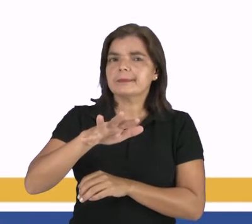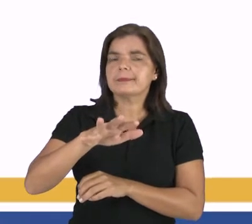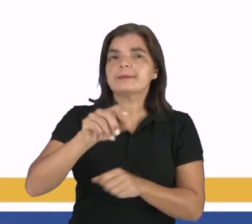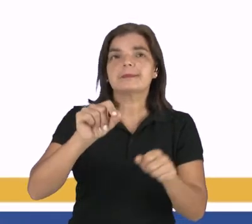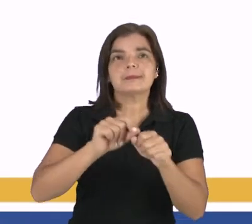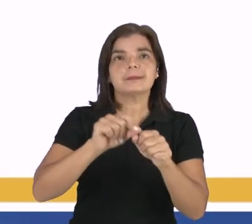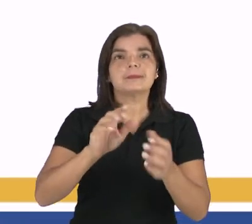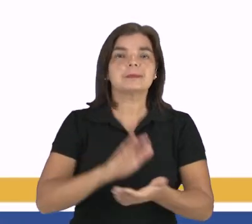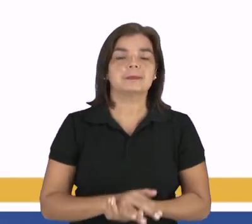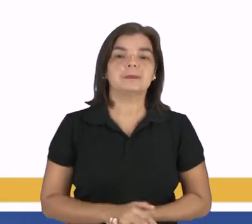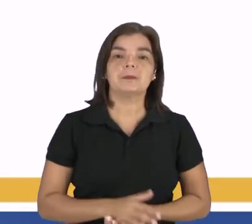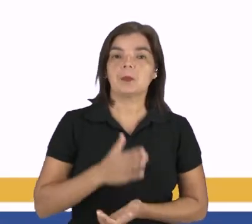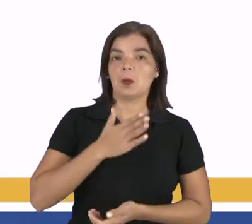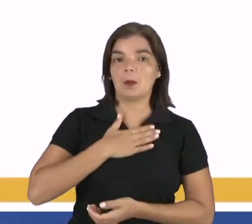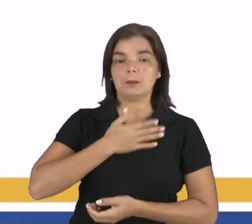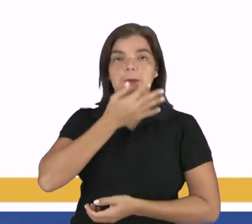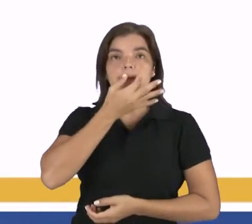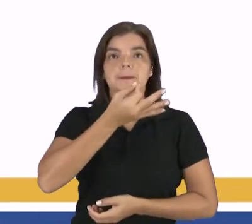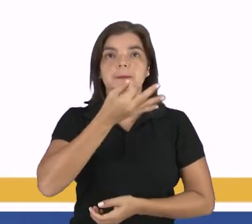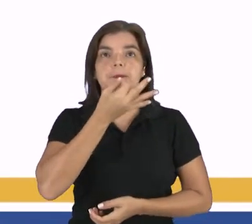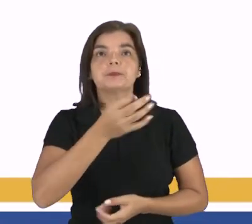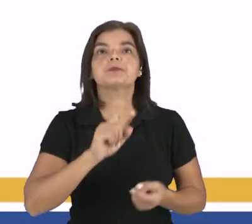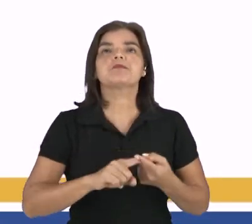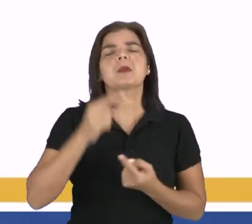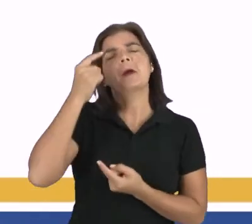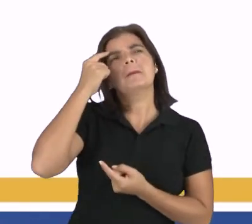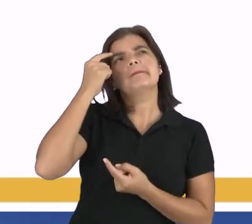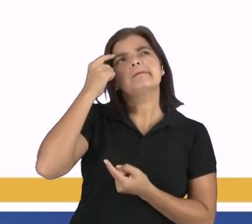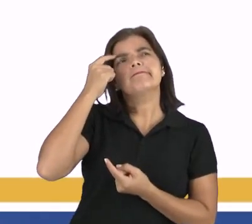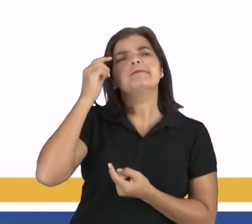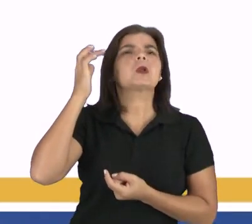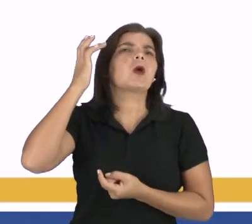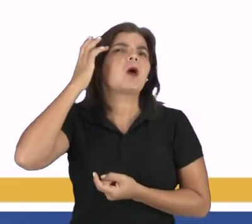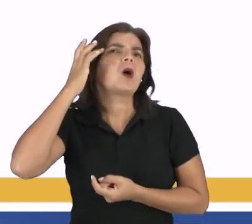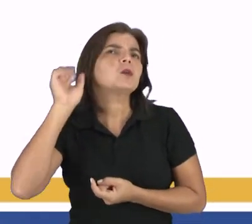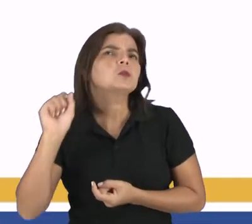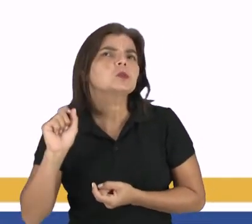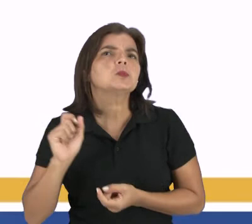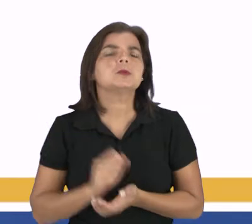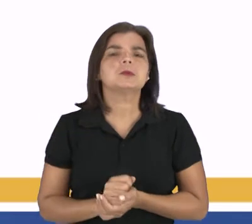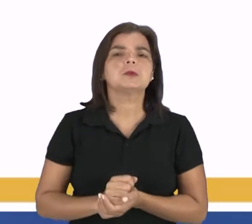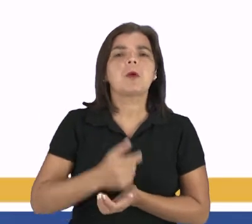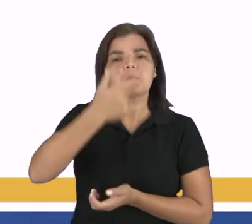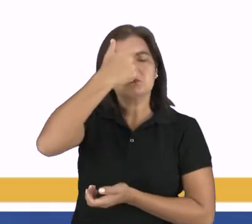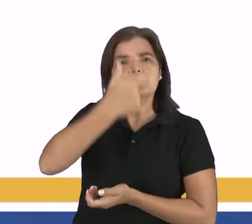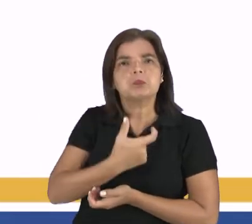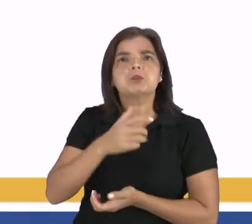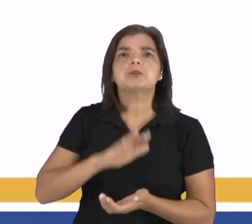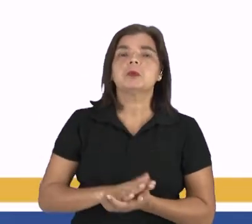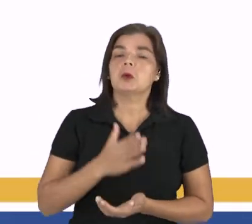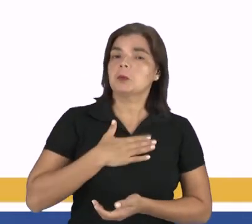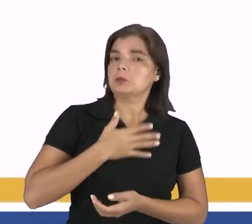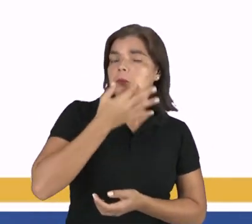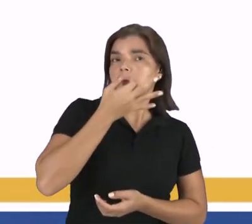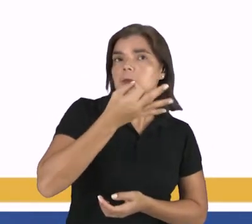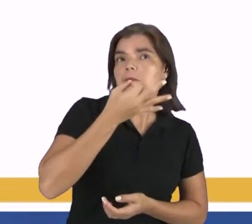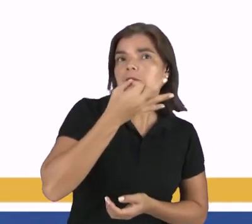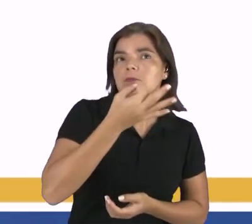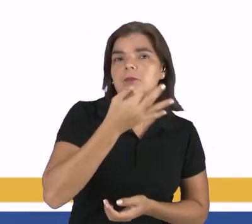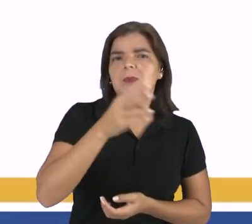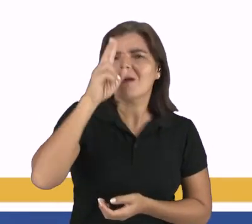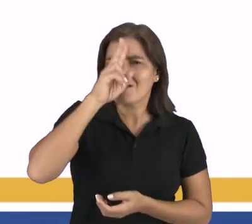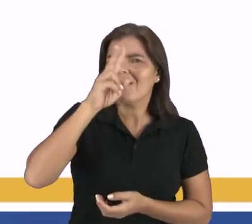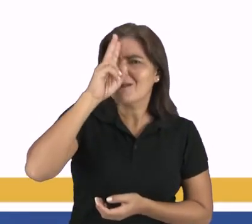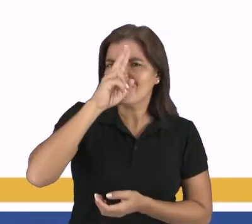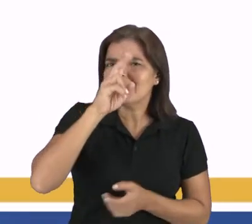de fazer isso, né? Na minha opinião, acho que, pessoalmente, no meu ponto de vista.